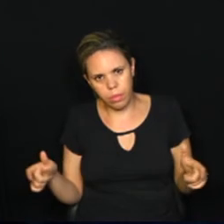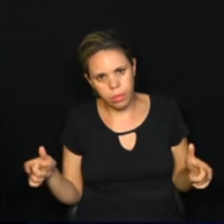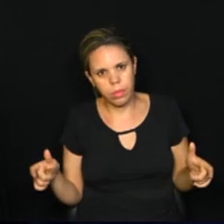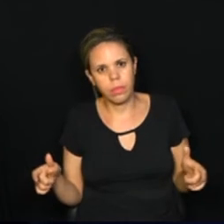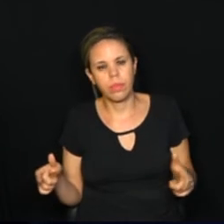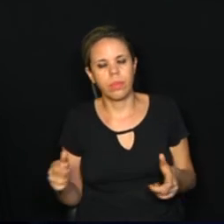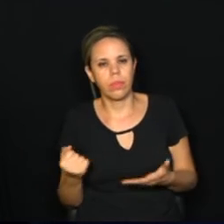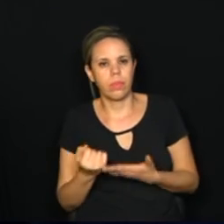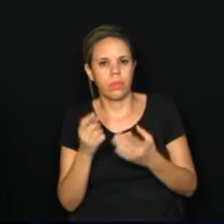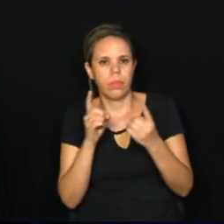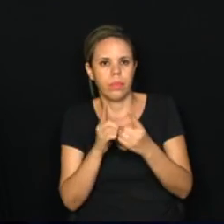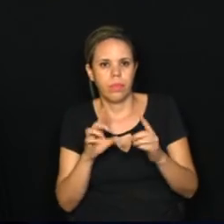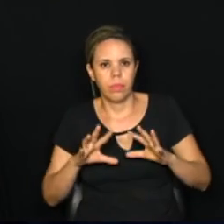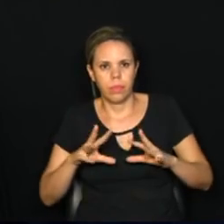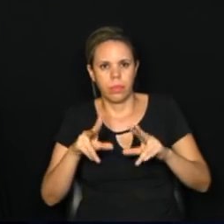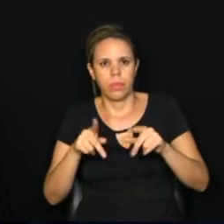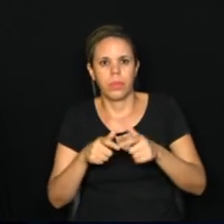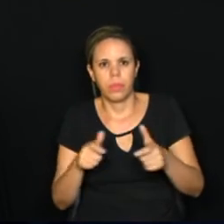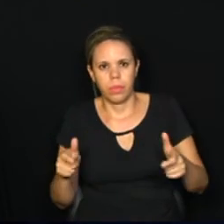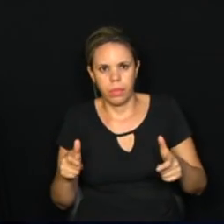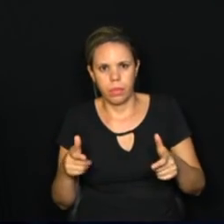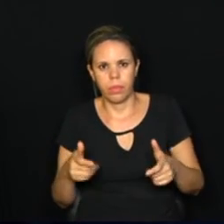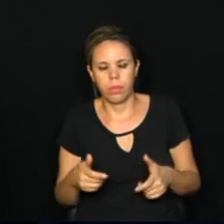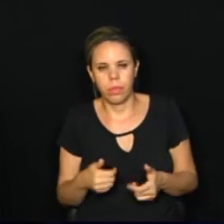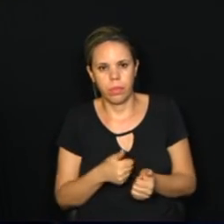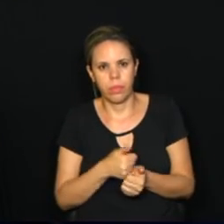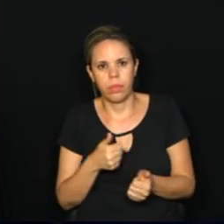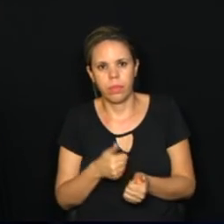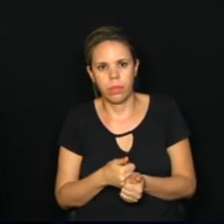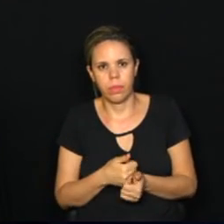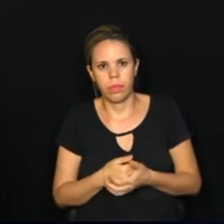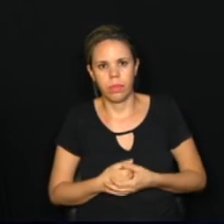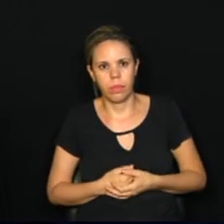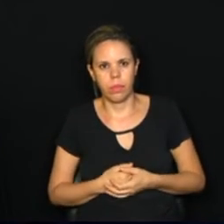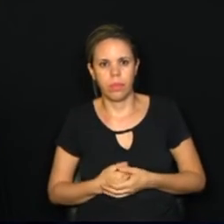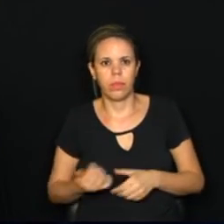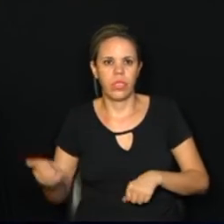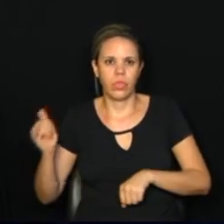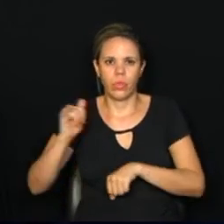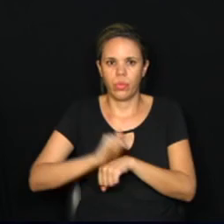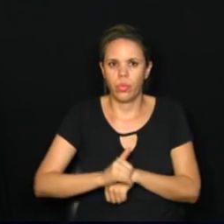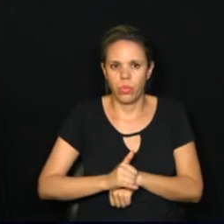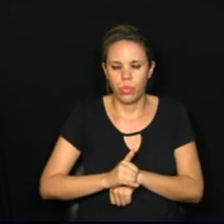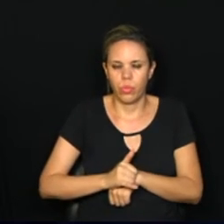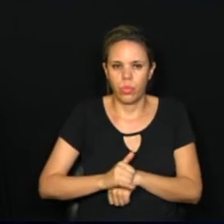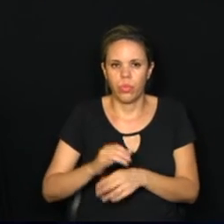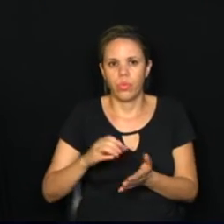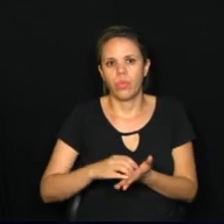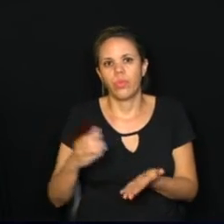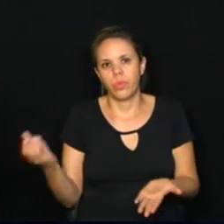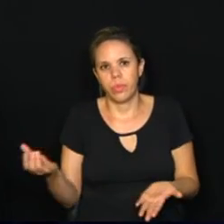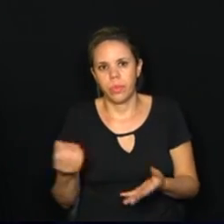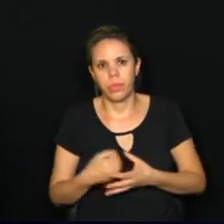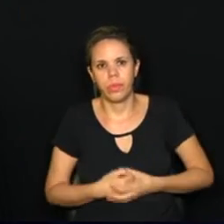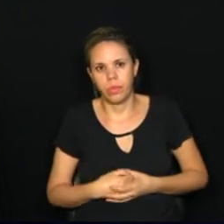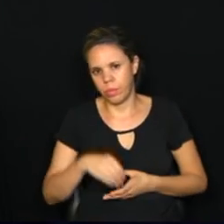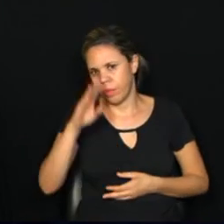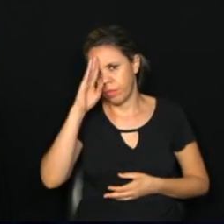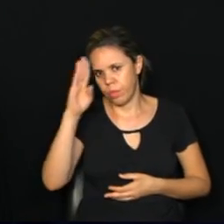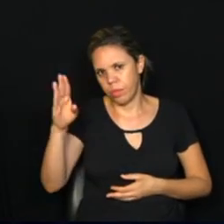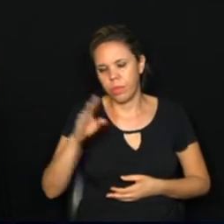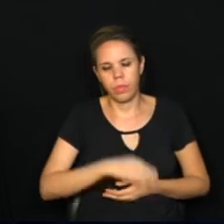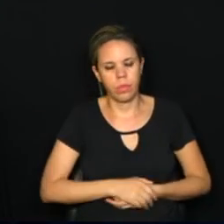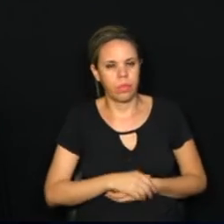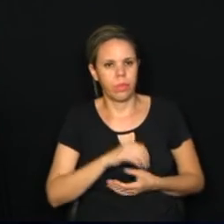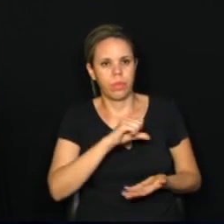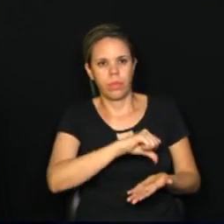para atender toda a ampliação do entorno aí do aeroporto de Viracopos, principalmente ali